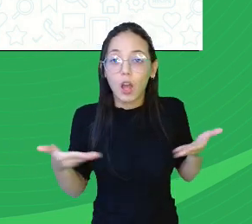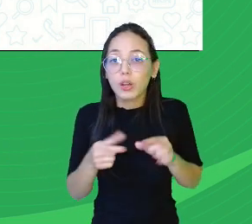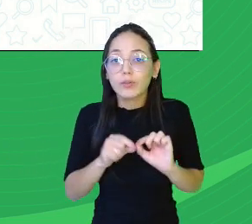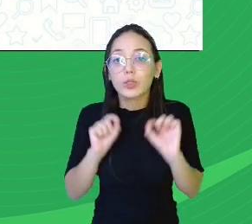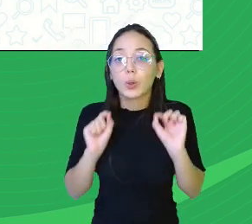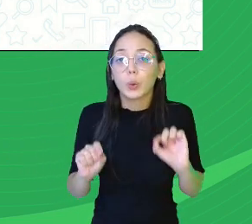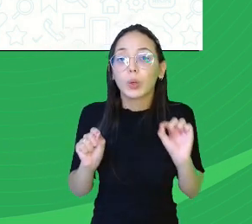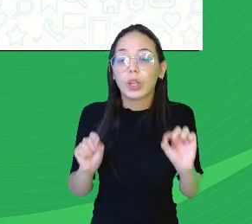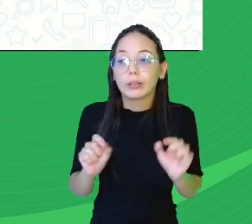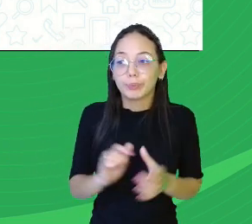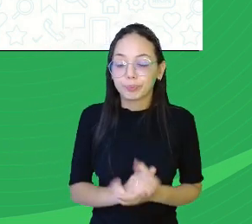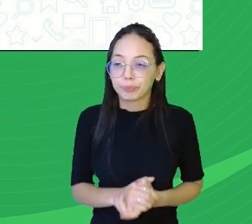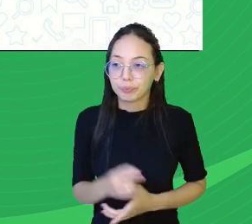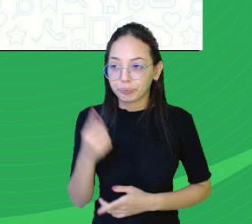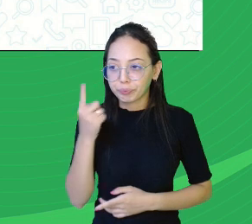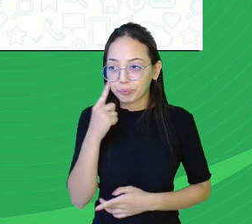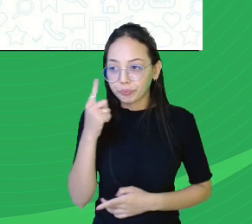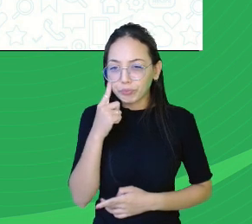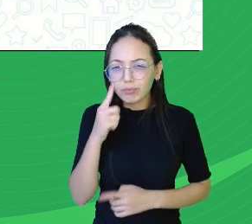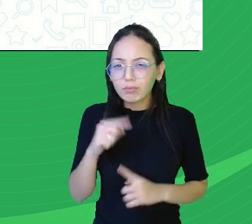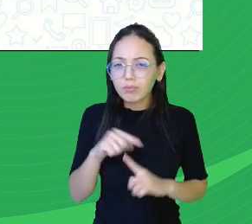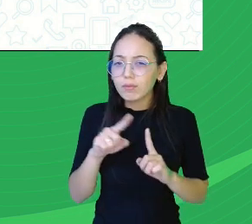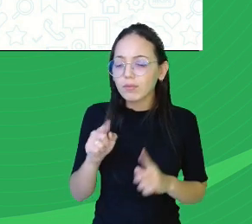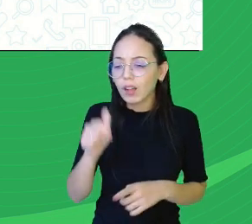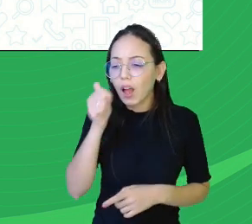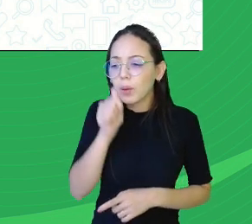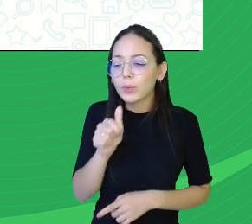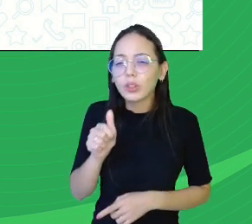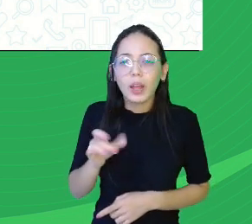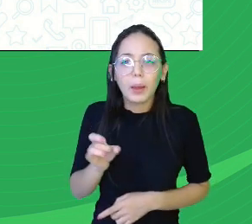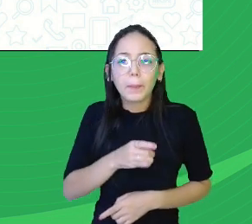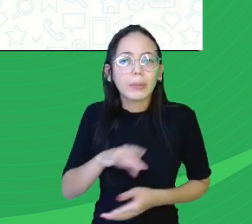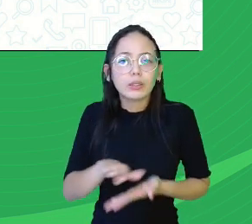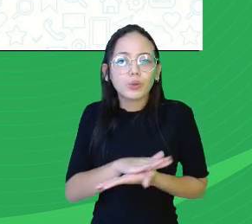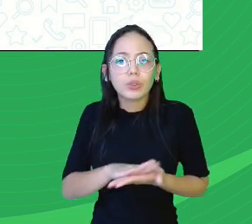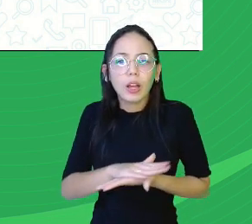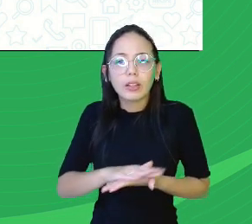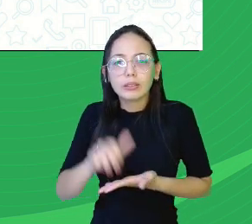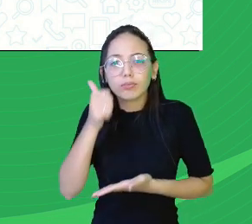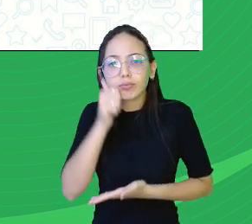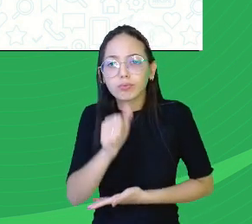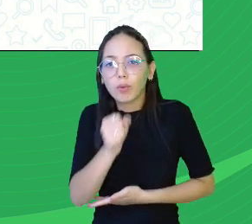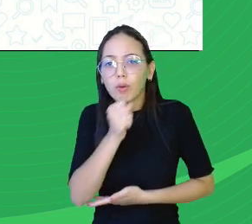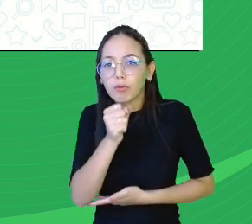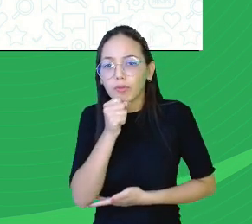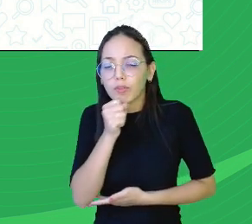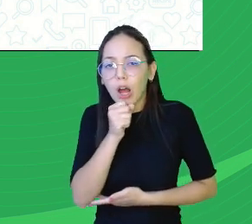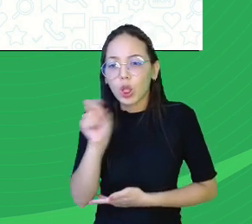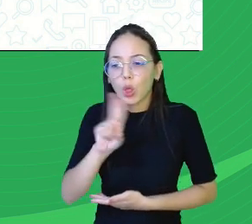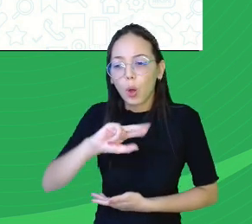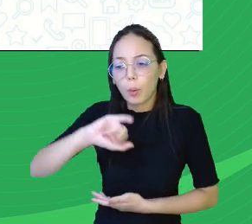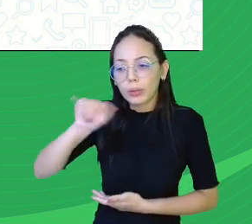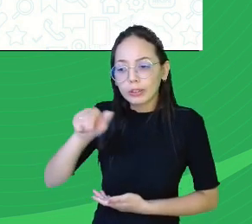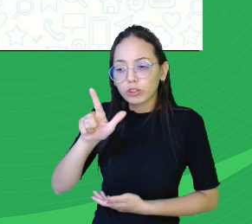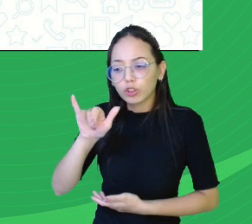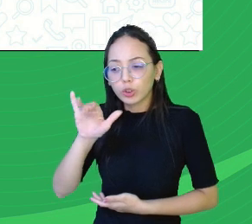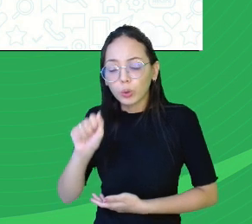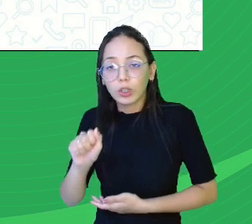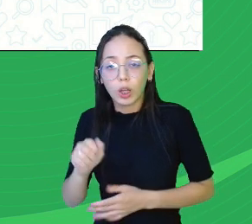A única que não estava mostrando medo era a vovó, Dona Julinha. Todos